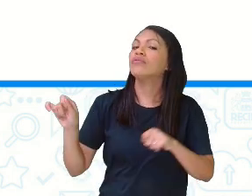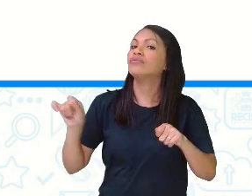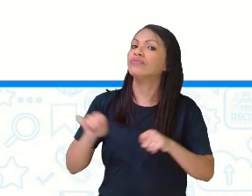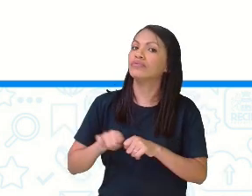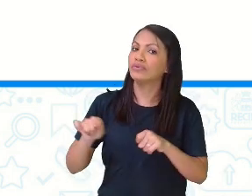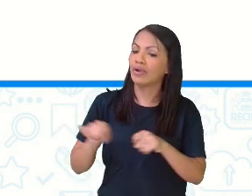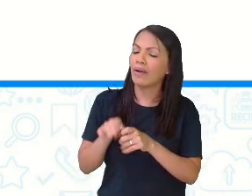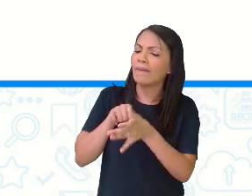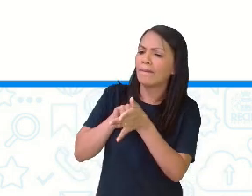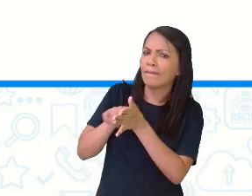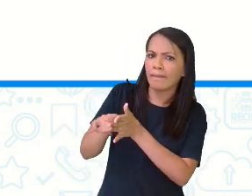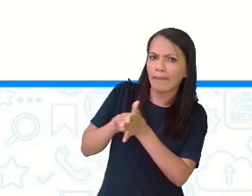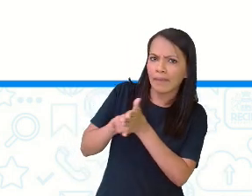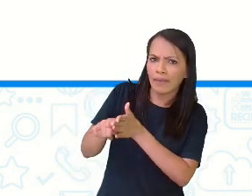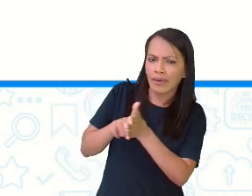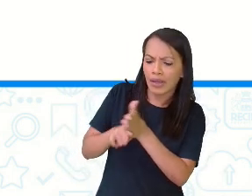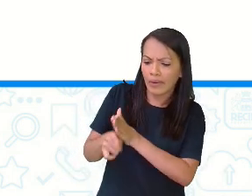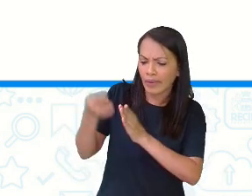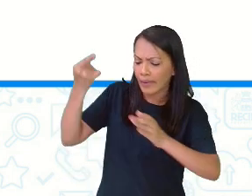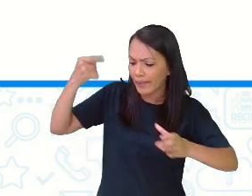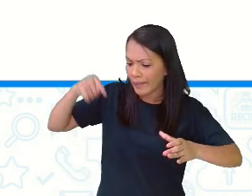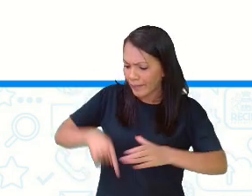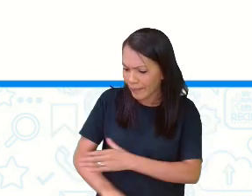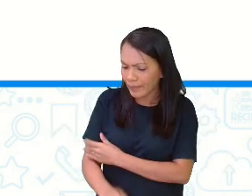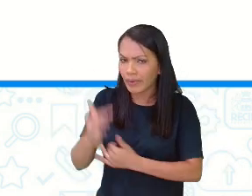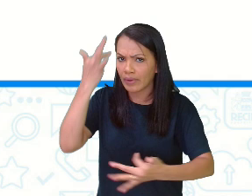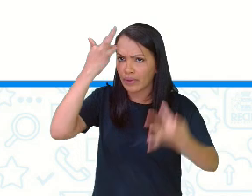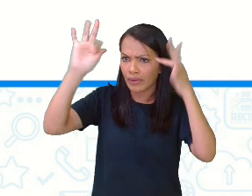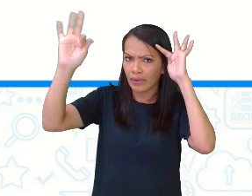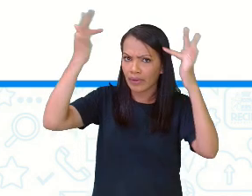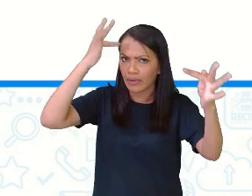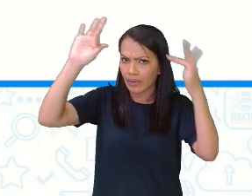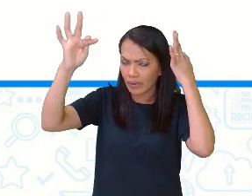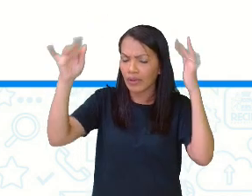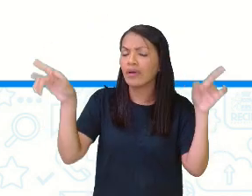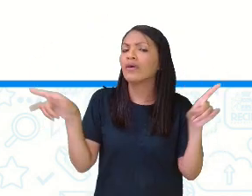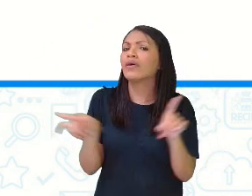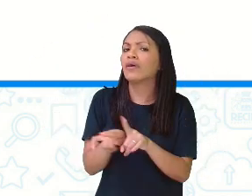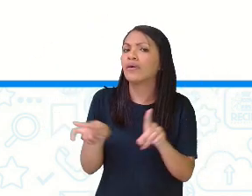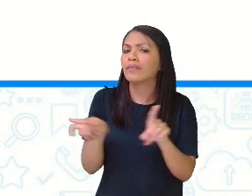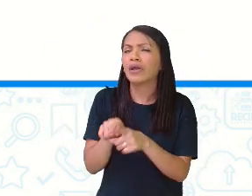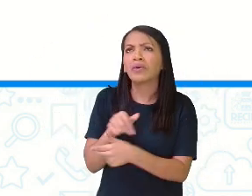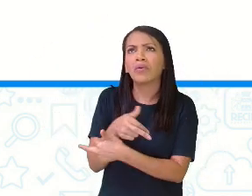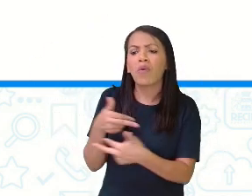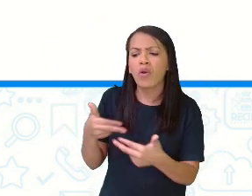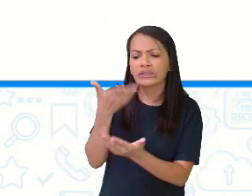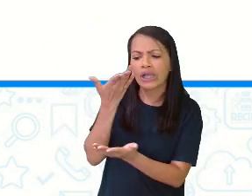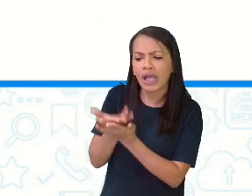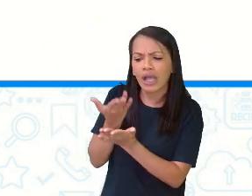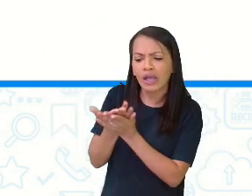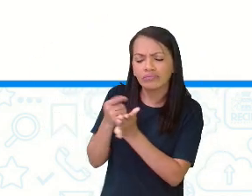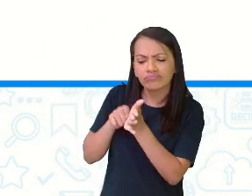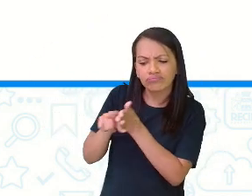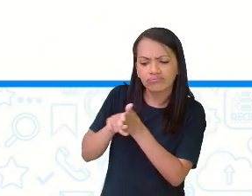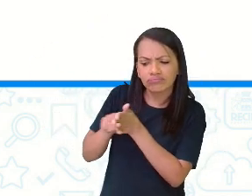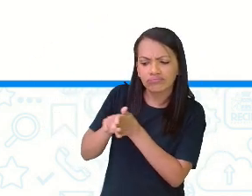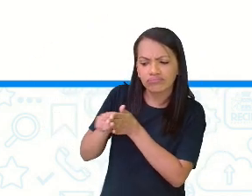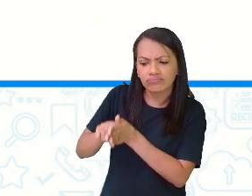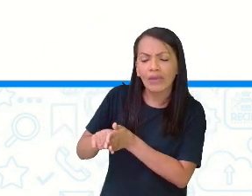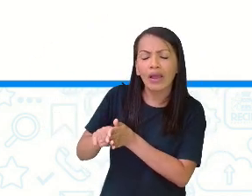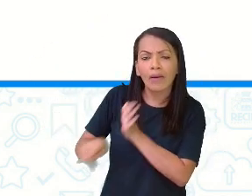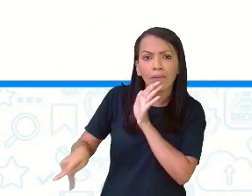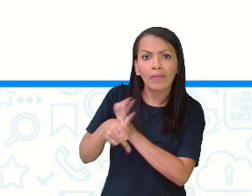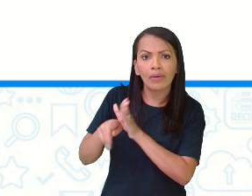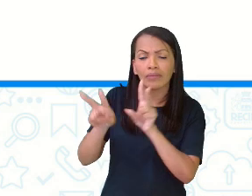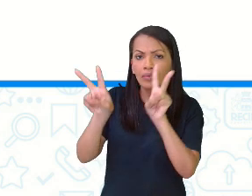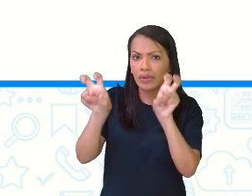mediante pesquisas, aprofundamentos teóricos e resultados de investigação sobre determinado tema. Então, é preciso que alguém